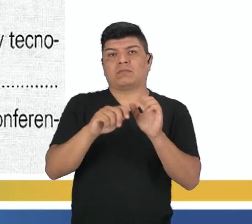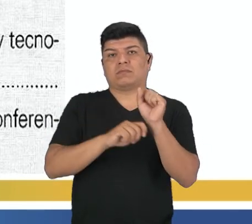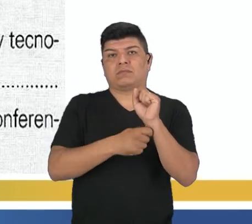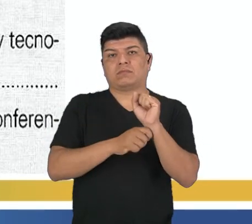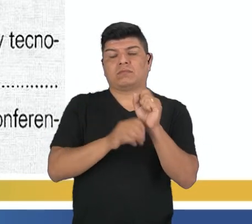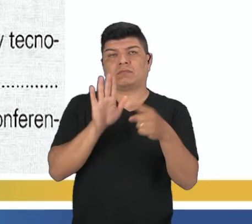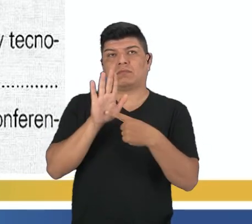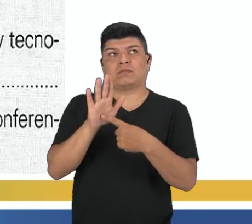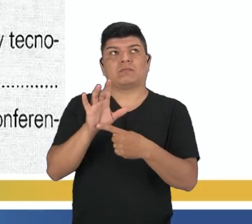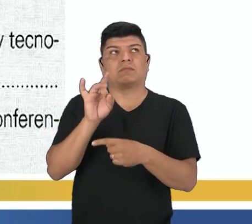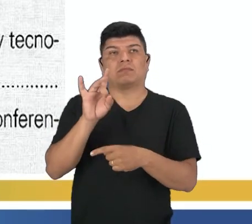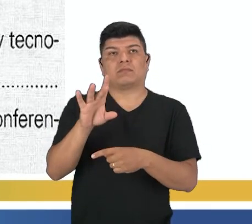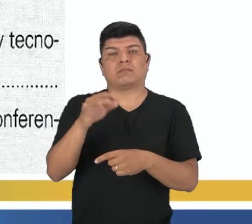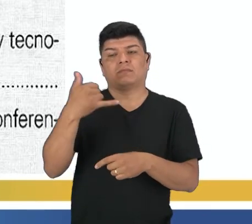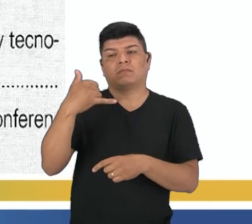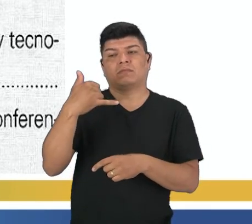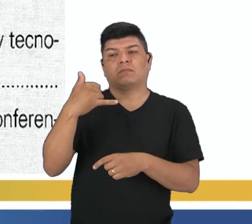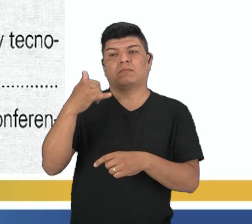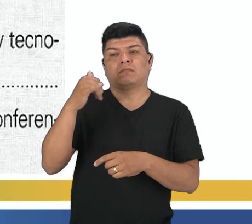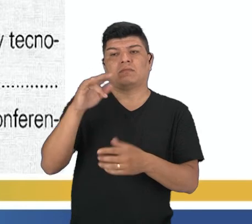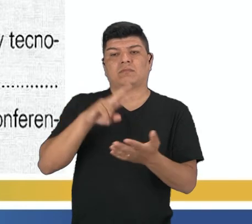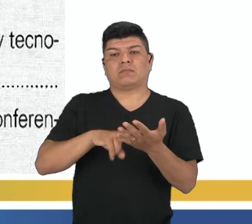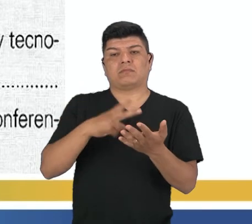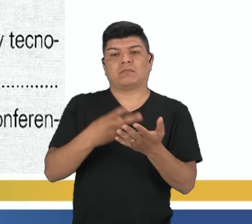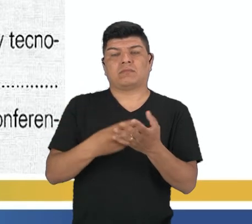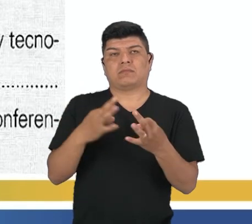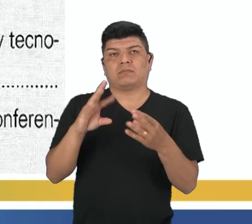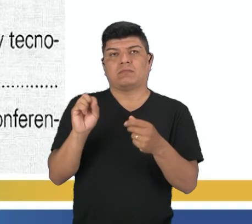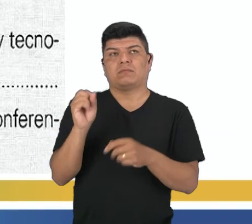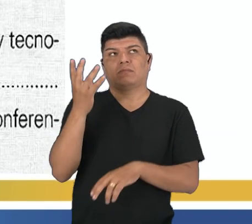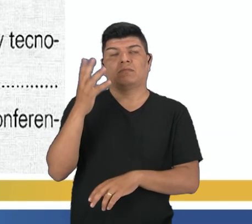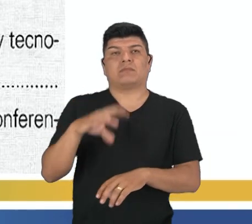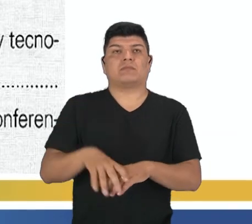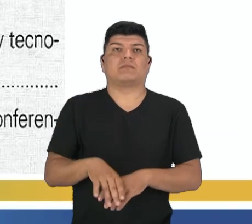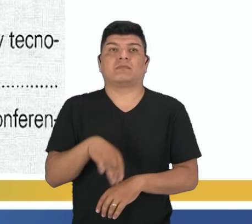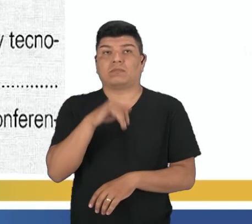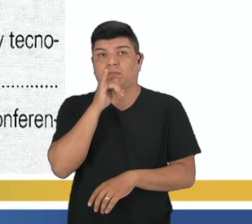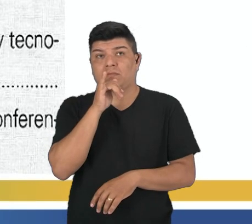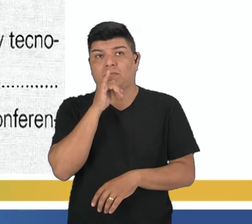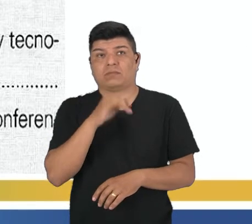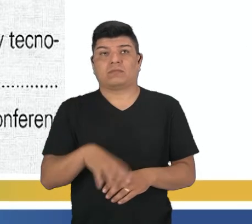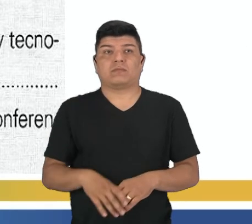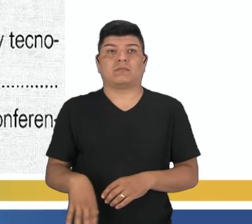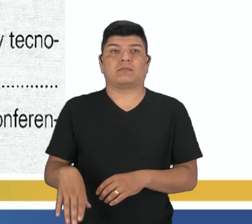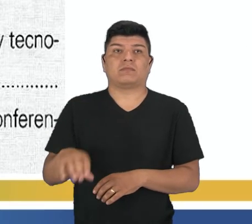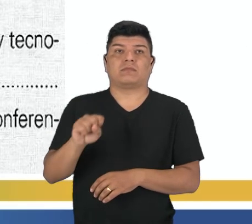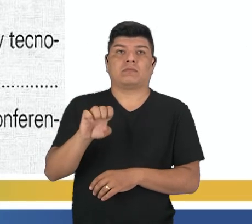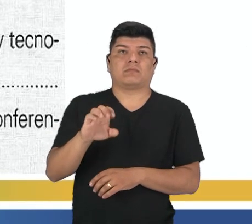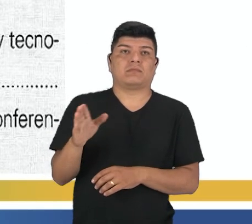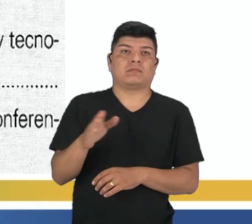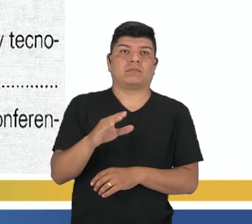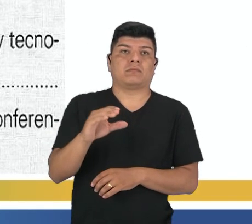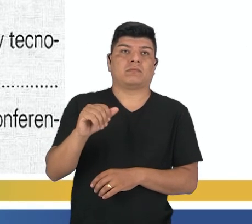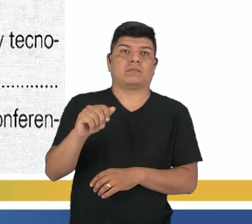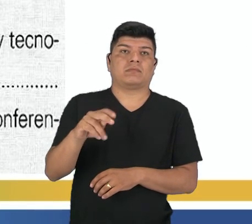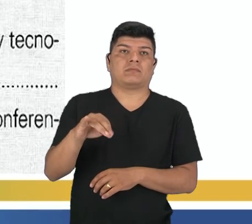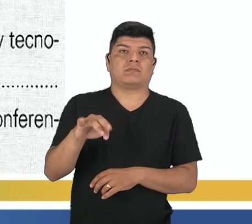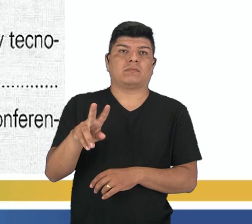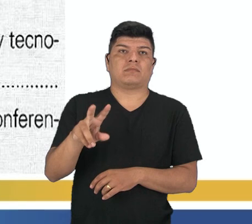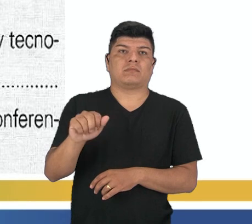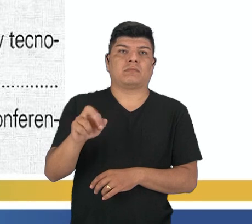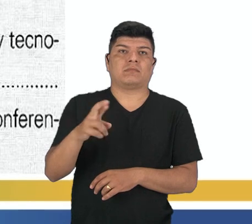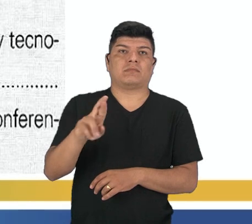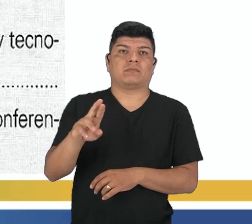só mostrando para a tela e ele vai interpretar minhas ações, tá? Por exemplo, acerca do aparato la oreja se activará a função